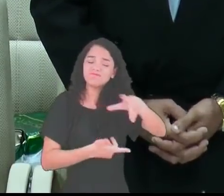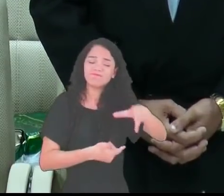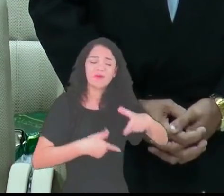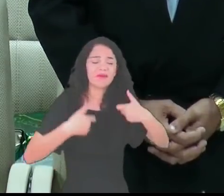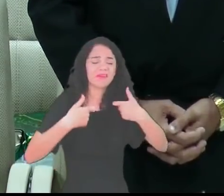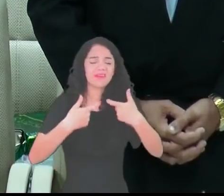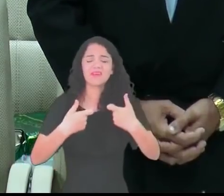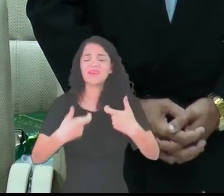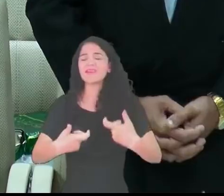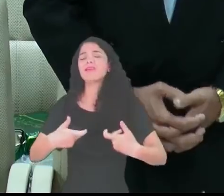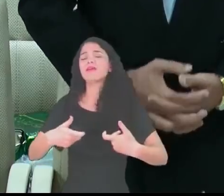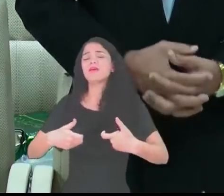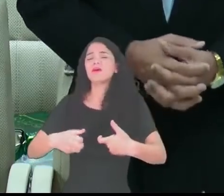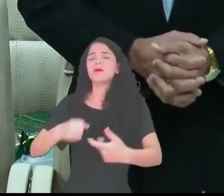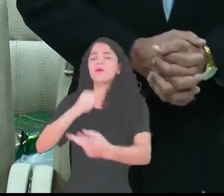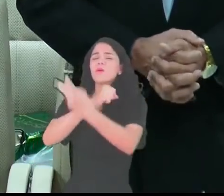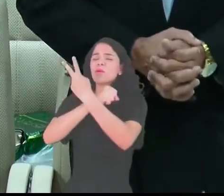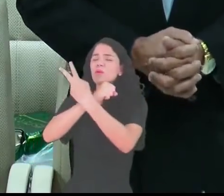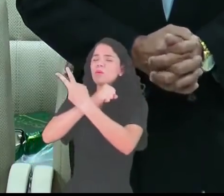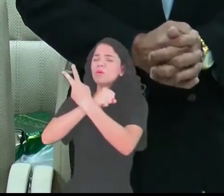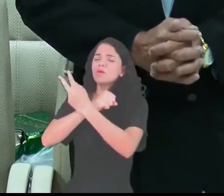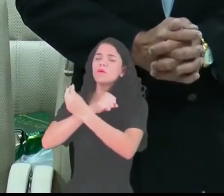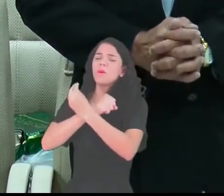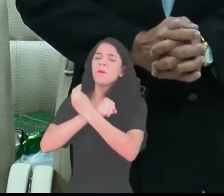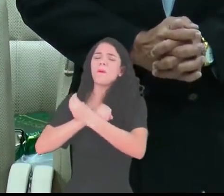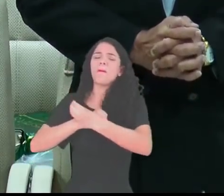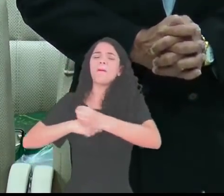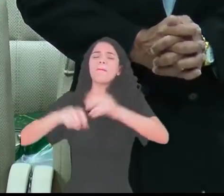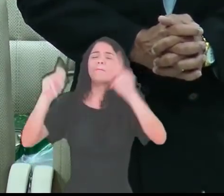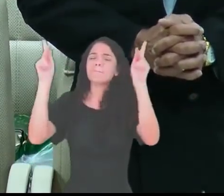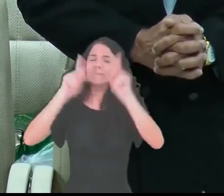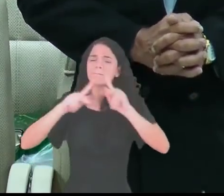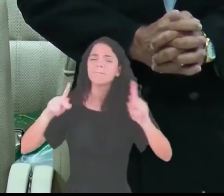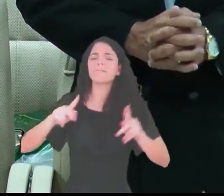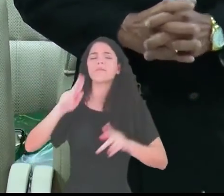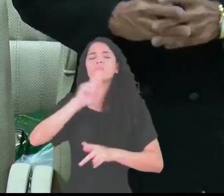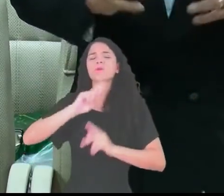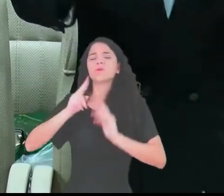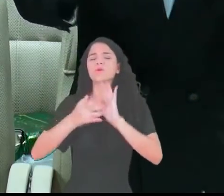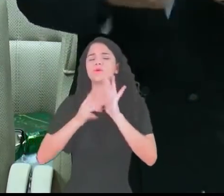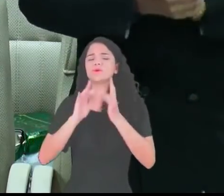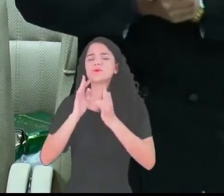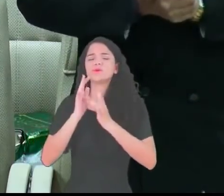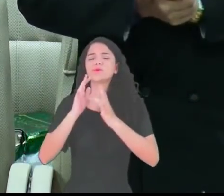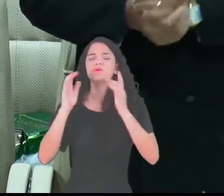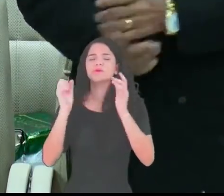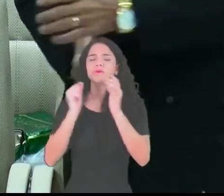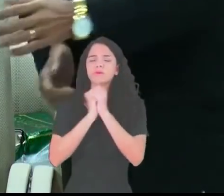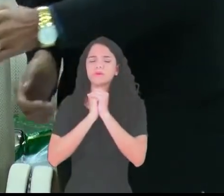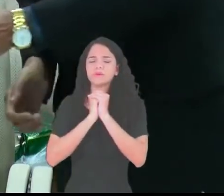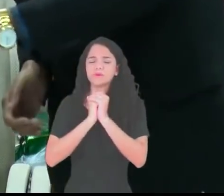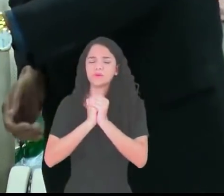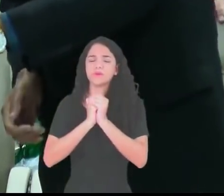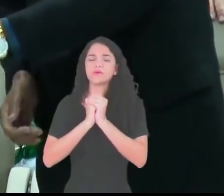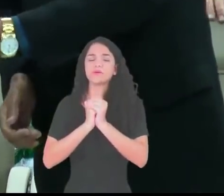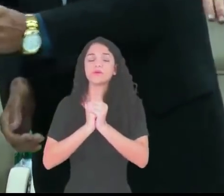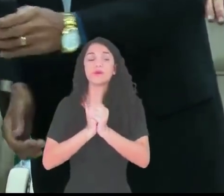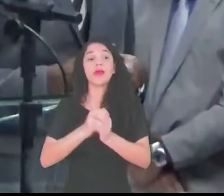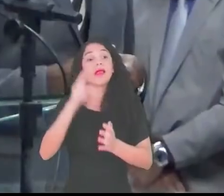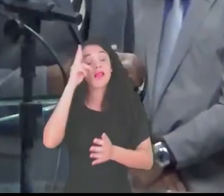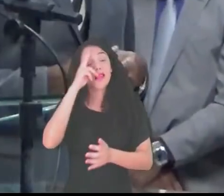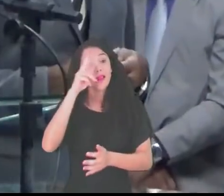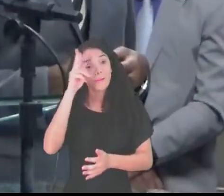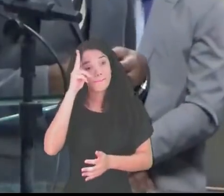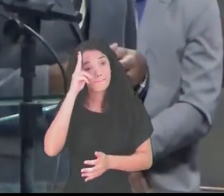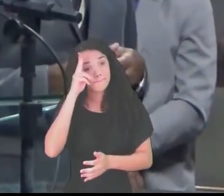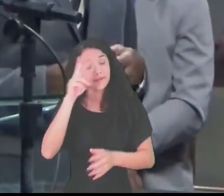debaixo da tua proteção, em nome do teu filho amado Jesus. E todos dizem: os irmãos, não esqueçam que amanhã à tarde